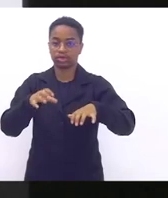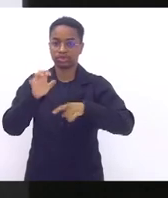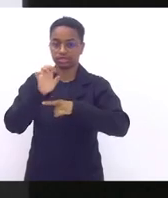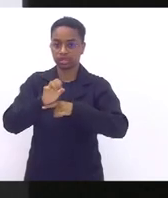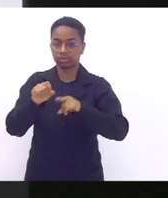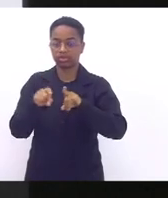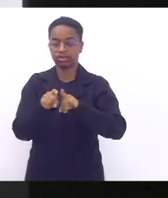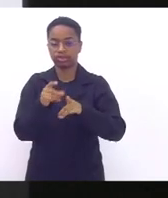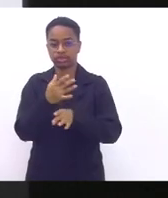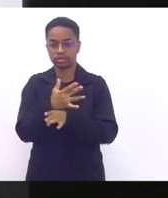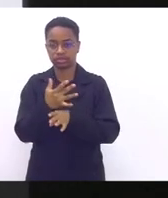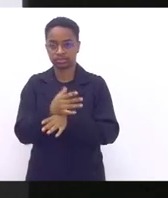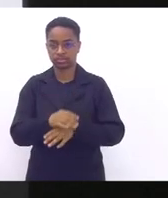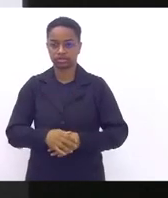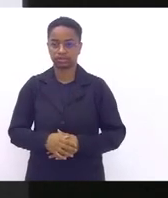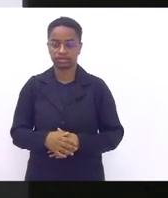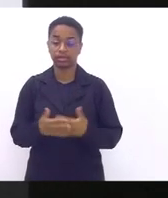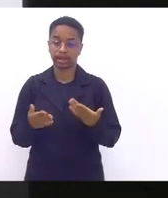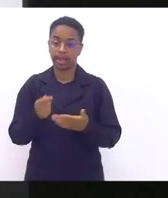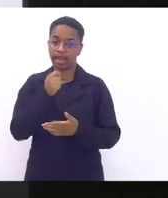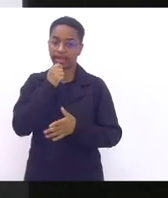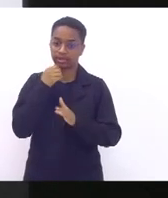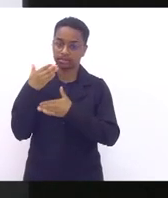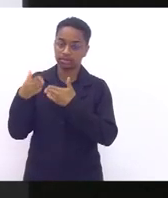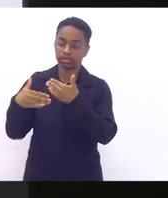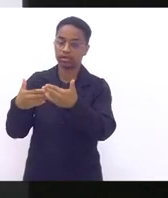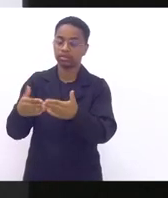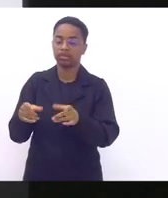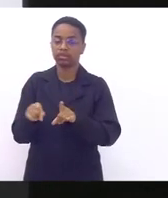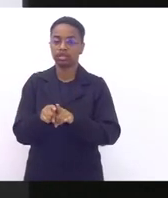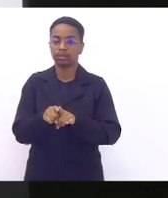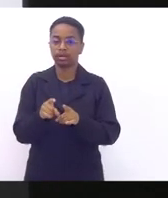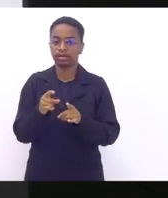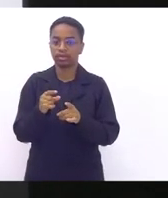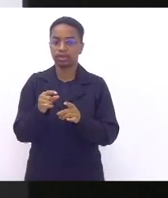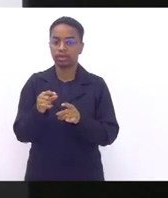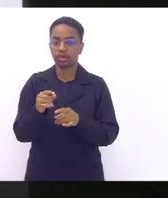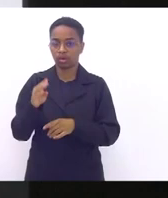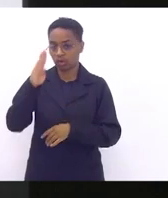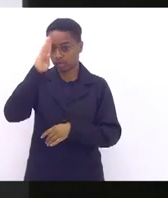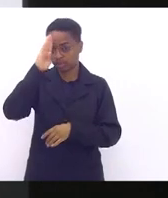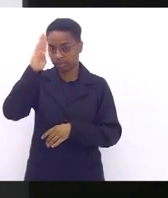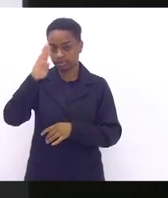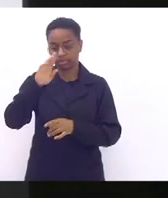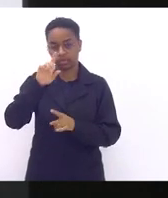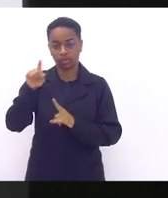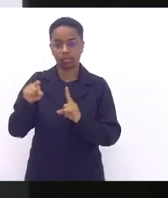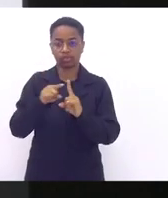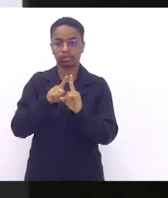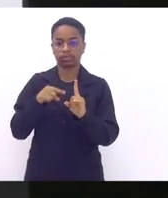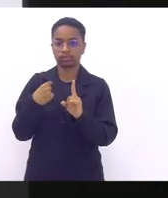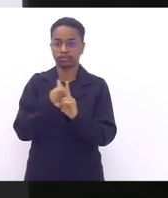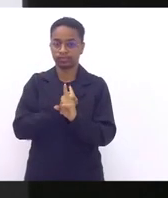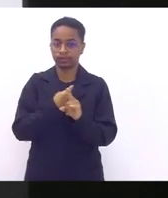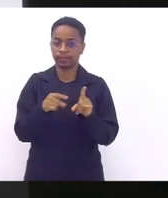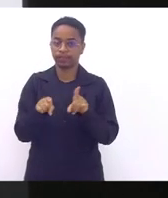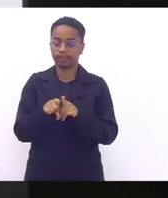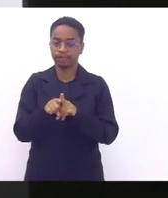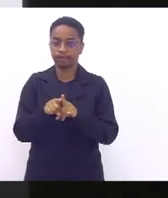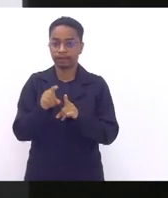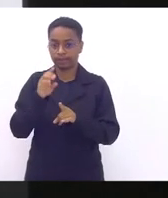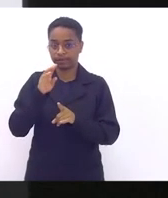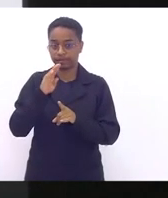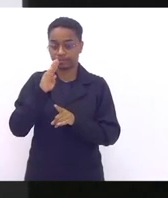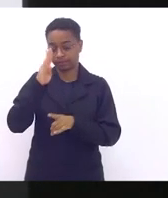no estado quanto nos municípios. Gente, isso está em andamento, isso é uma prioridade da gerência de tuberculose, é uma prioridade da superintendência